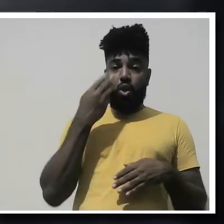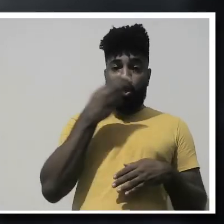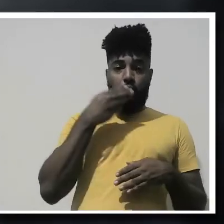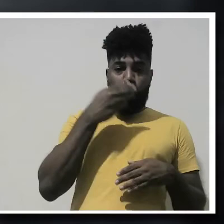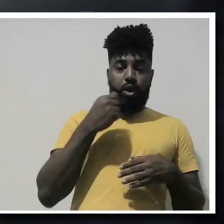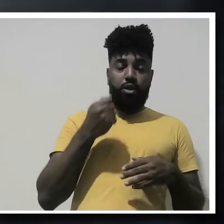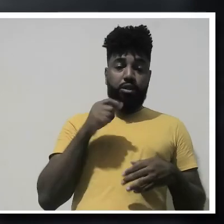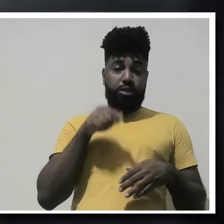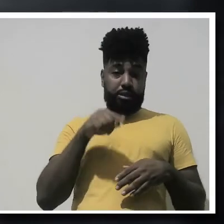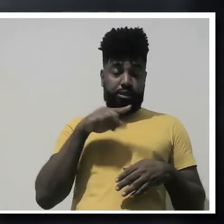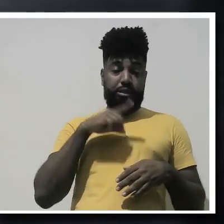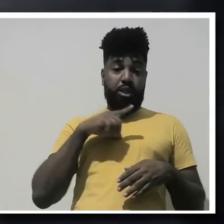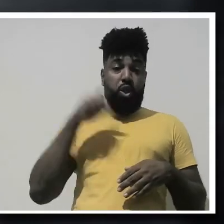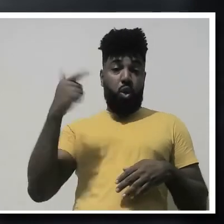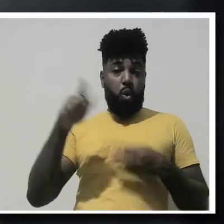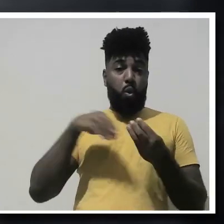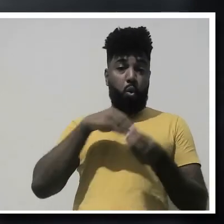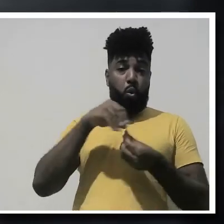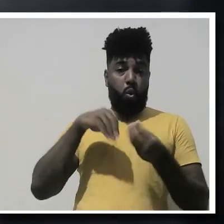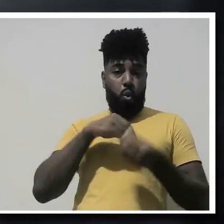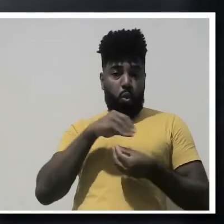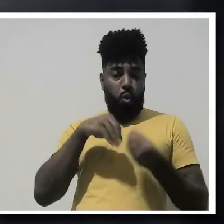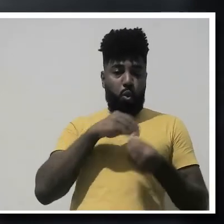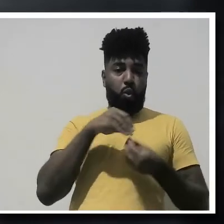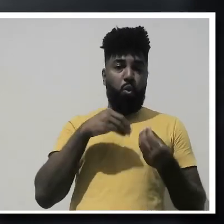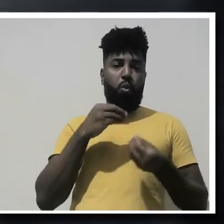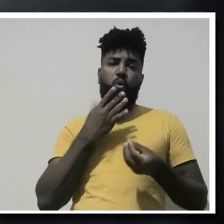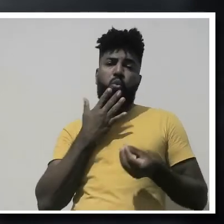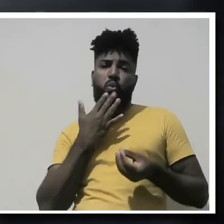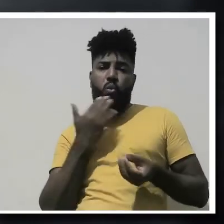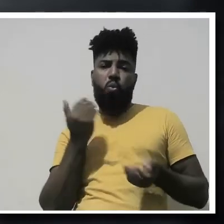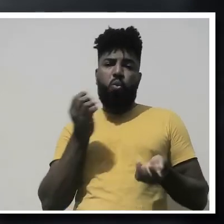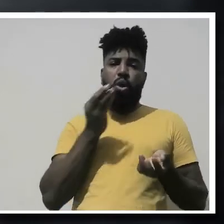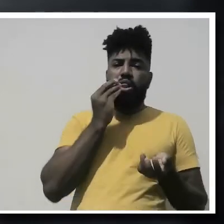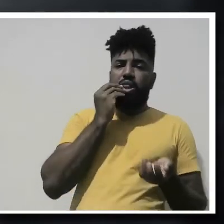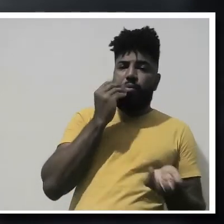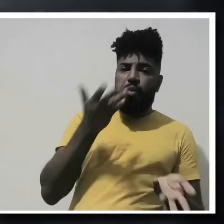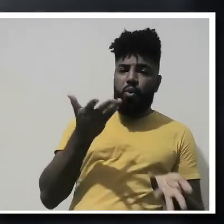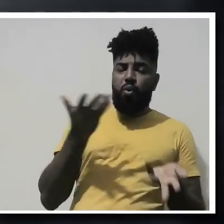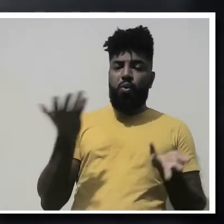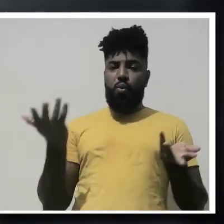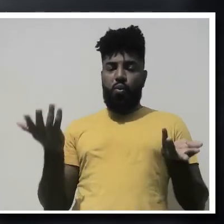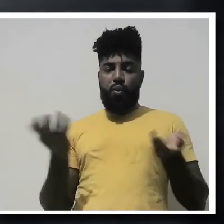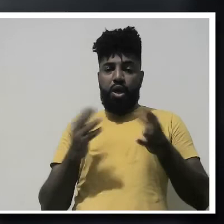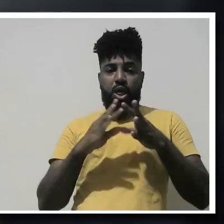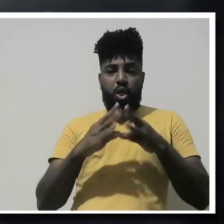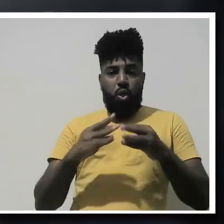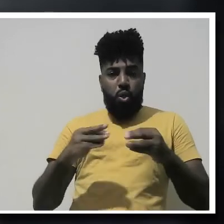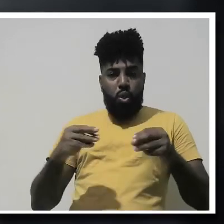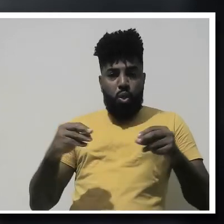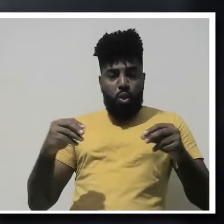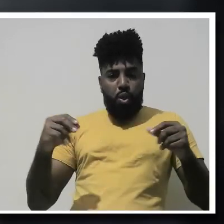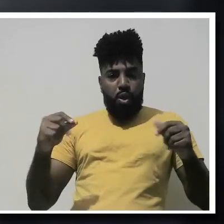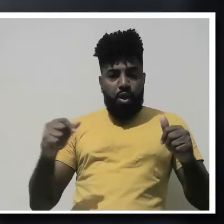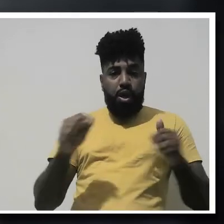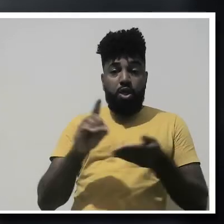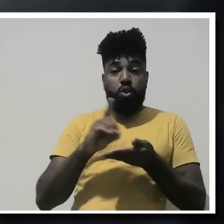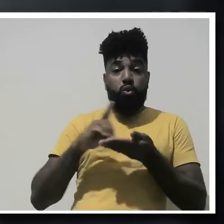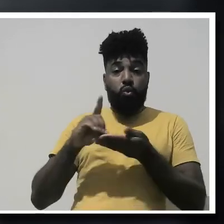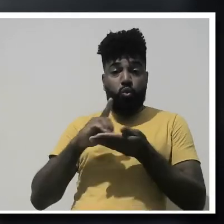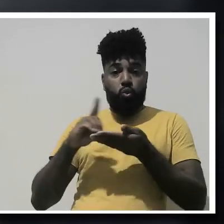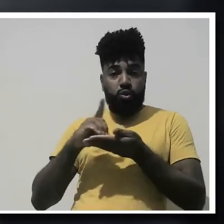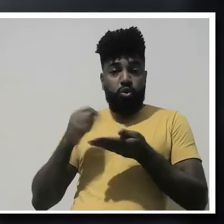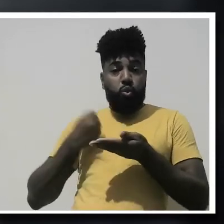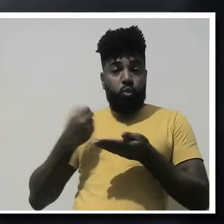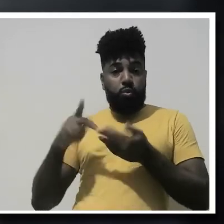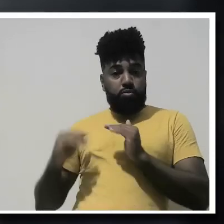na Coca-Cola, além do açúcar, existem outras substâncias que dão cor, sabor, etc. E essas substâncias, quando elas estão dissolvidas, elas